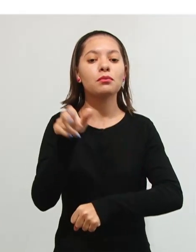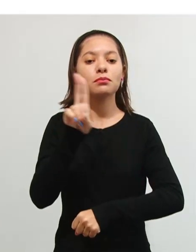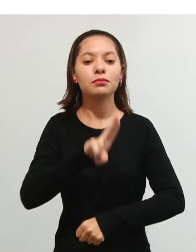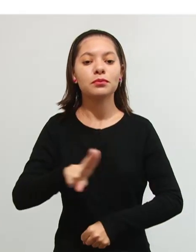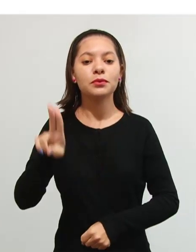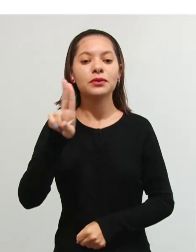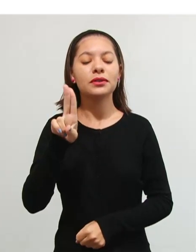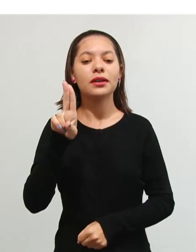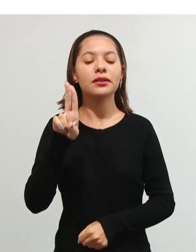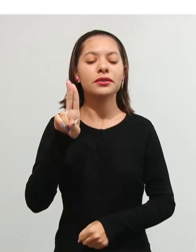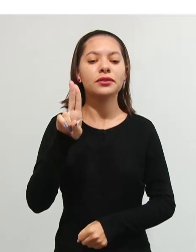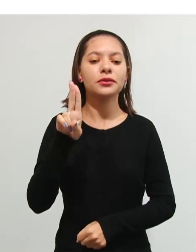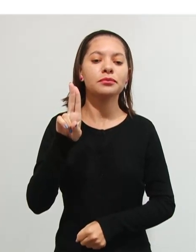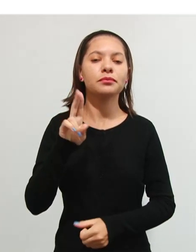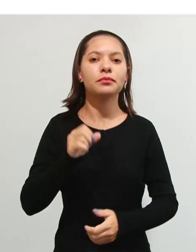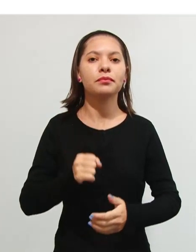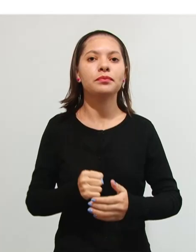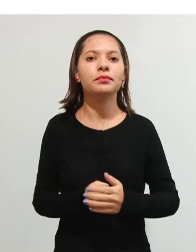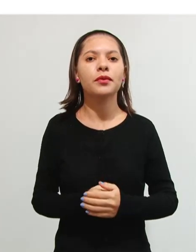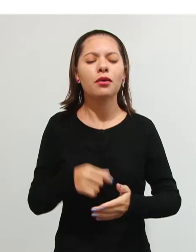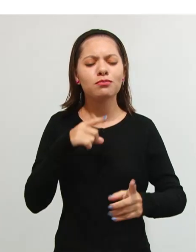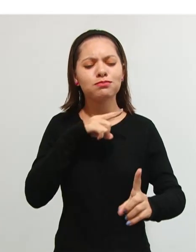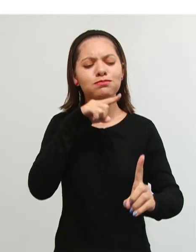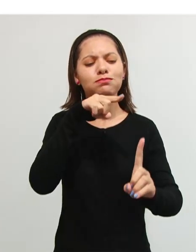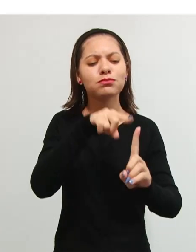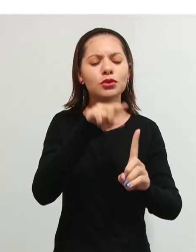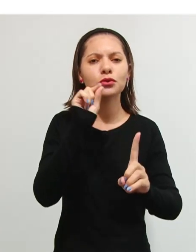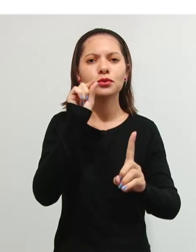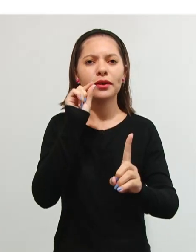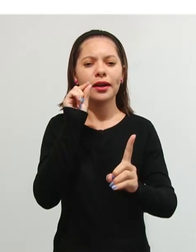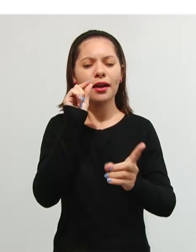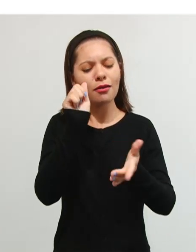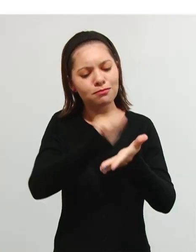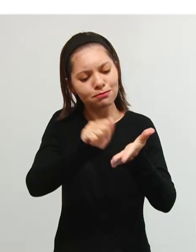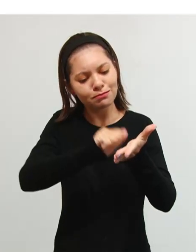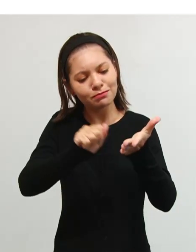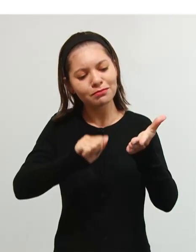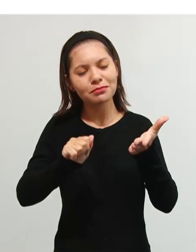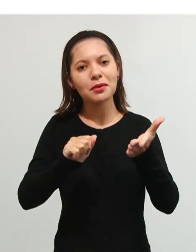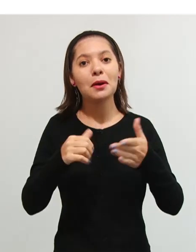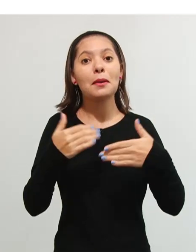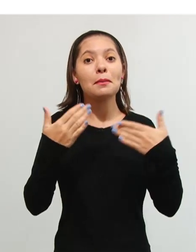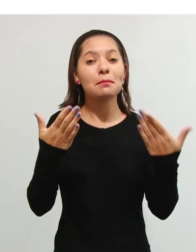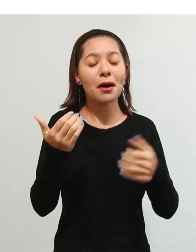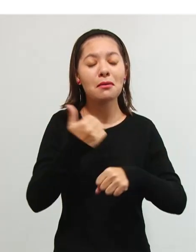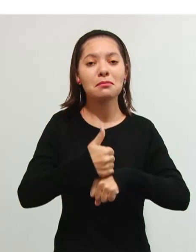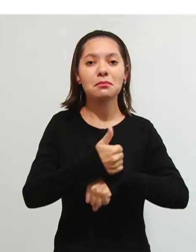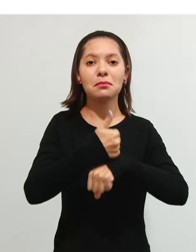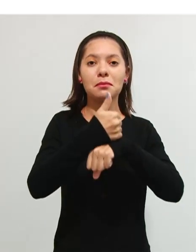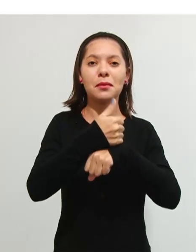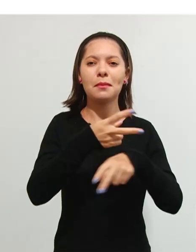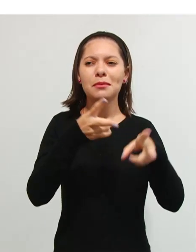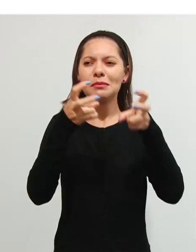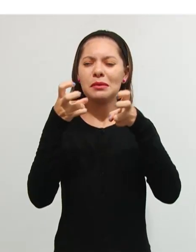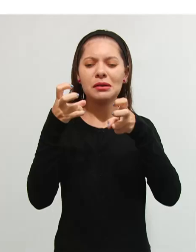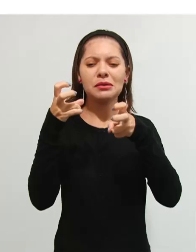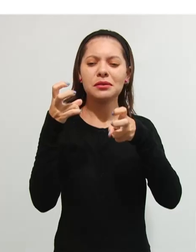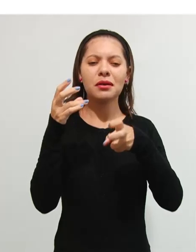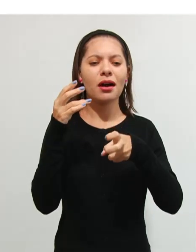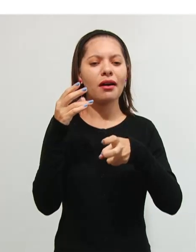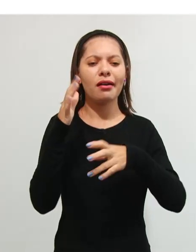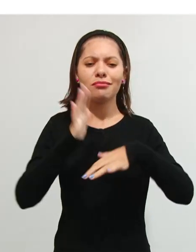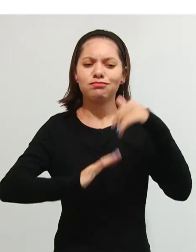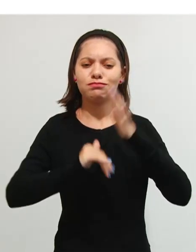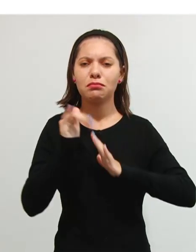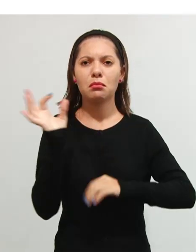College, em Nova York, ele tinha o objetivo de se tornar um escritor. No entanto, ele percebeu que não tinha tanta habilidade com as escritas